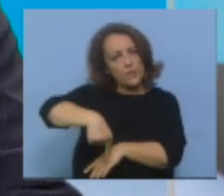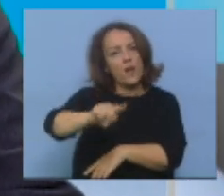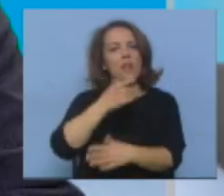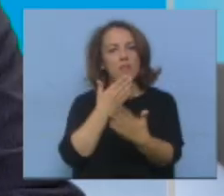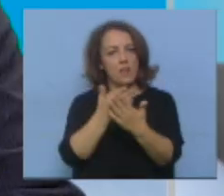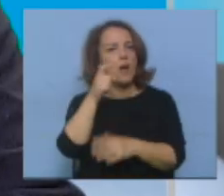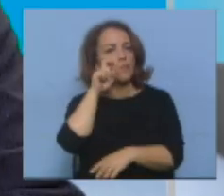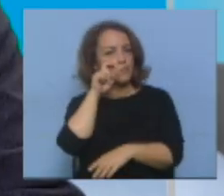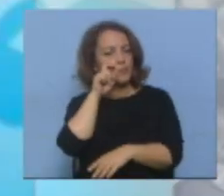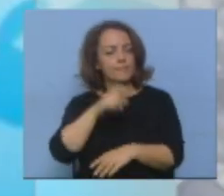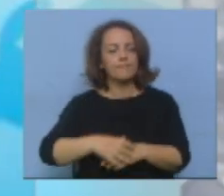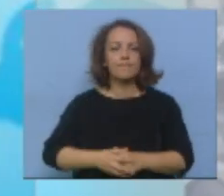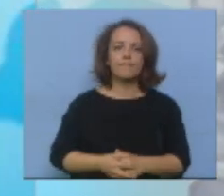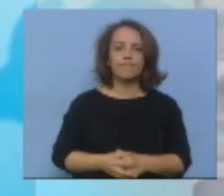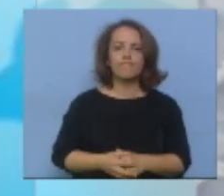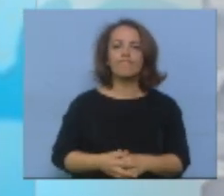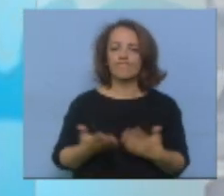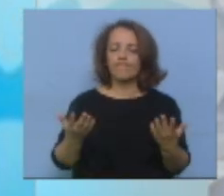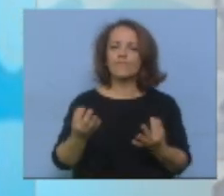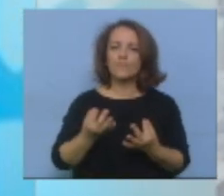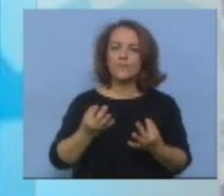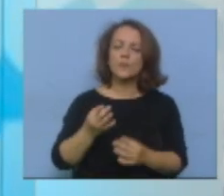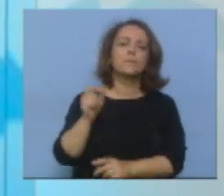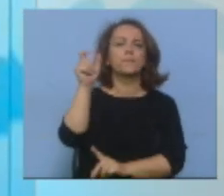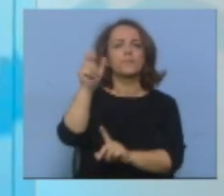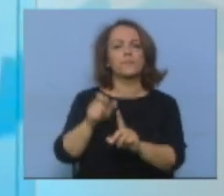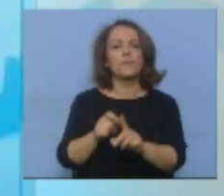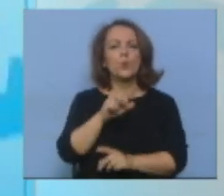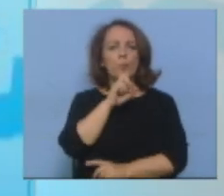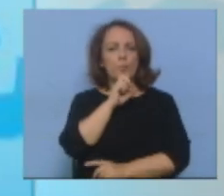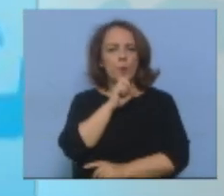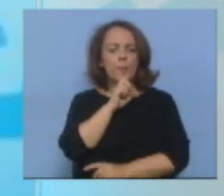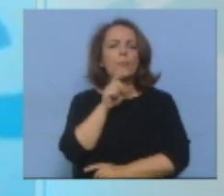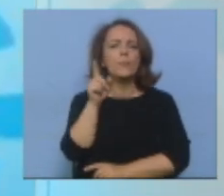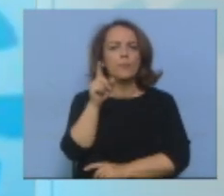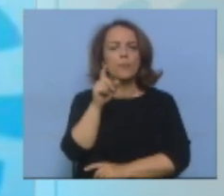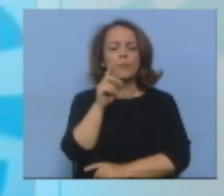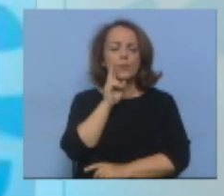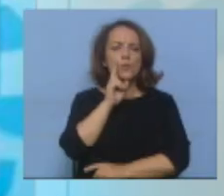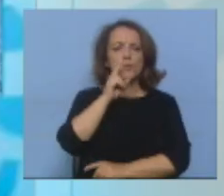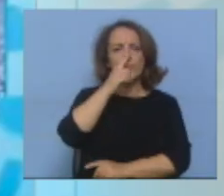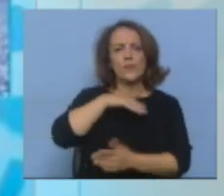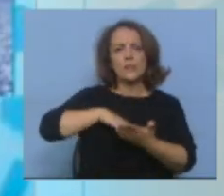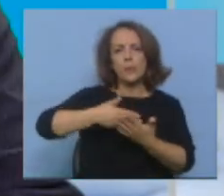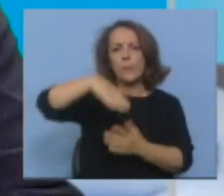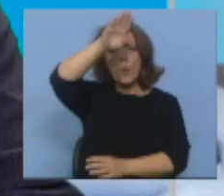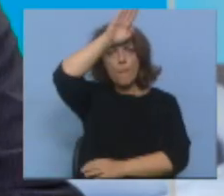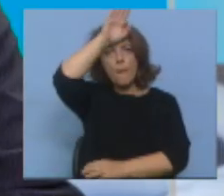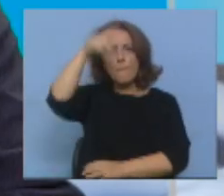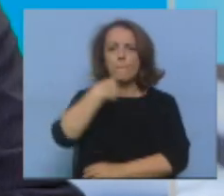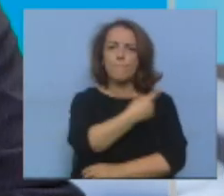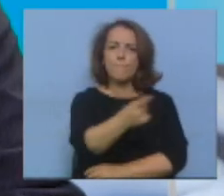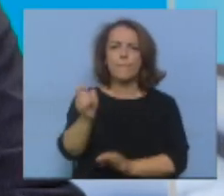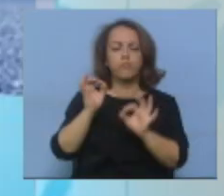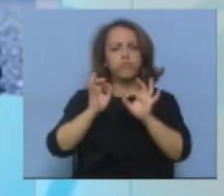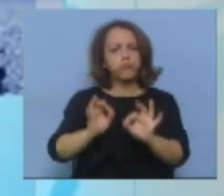não é? O Papa, de facto, aliás, em muitas instituições determinaram logo que a caridade não para, não é? Essa ajuda, essa